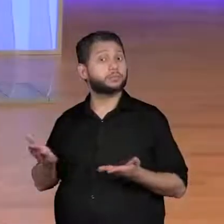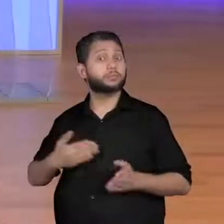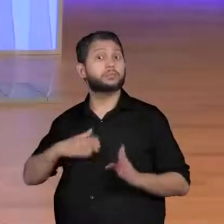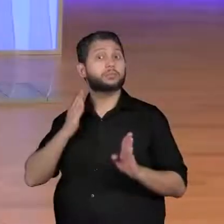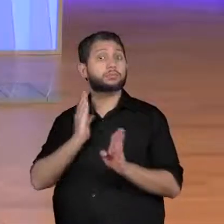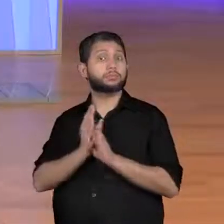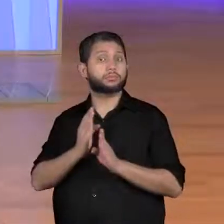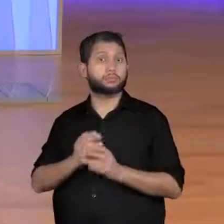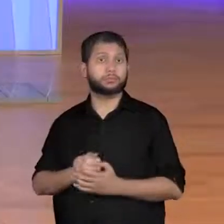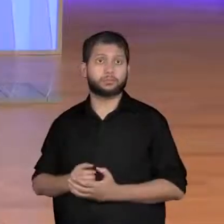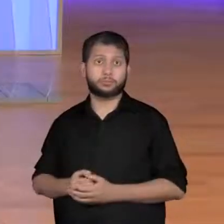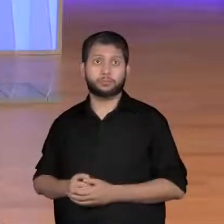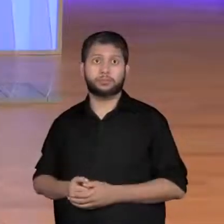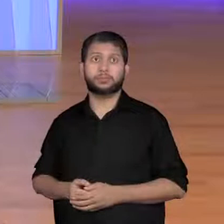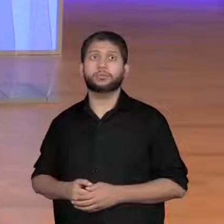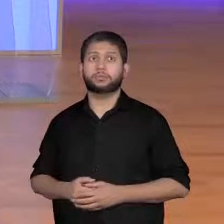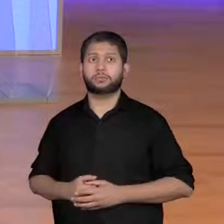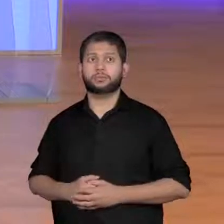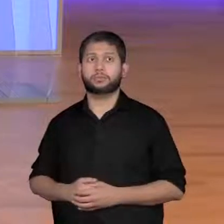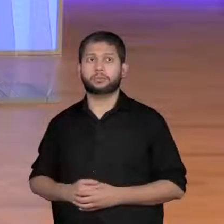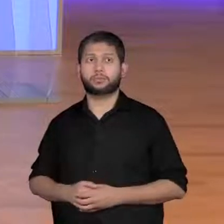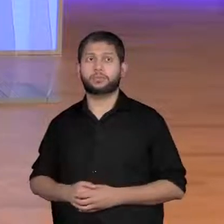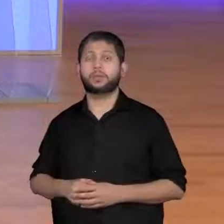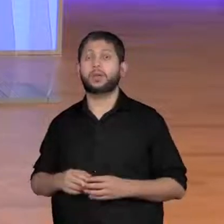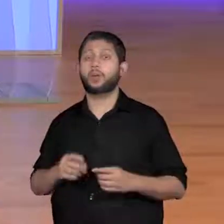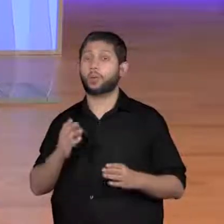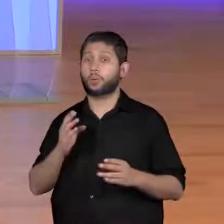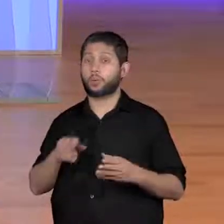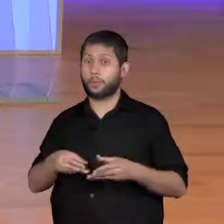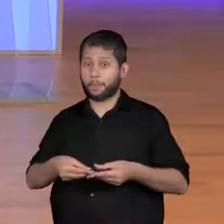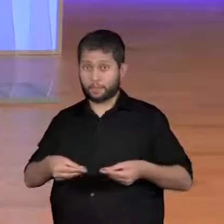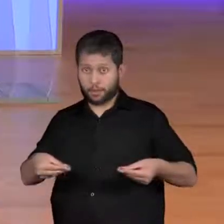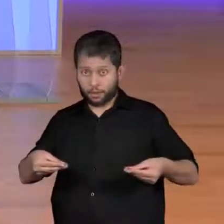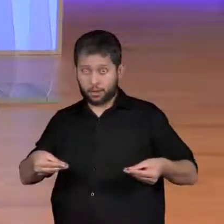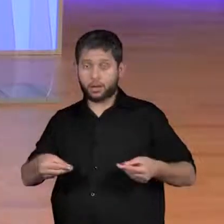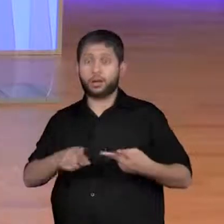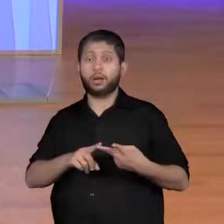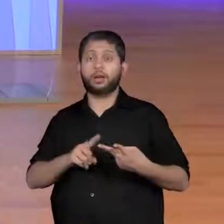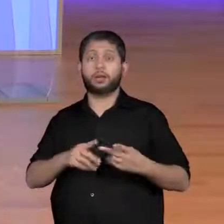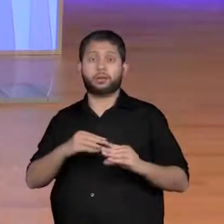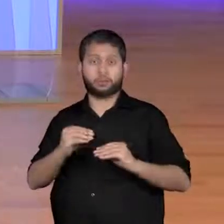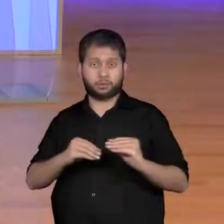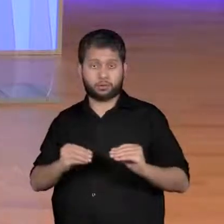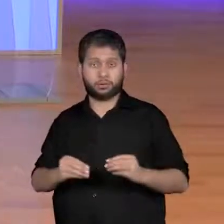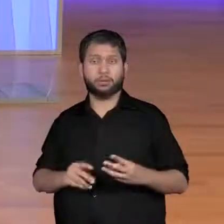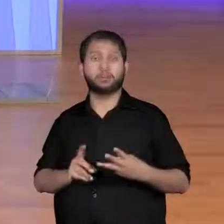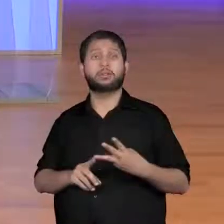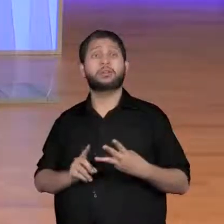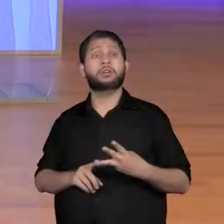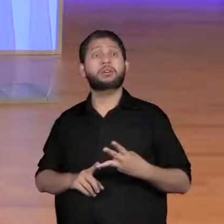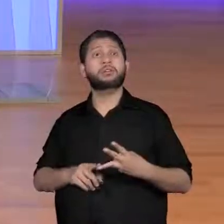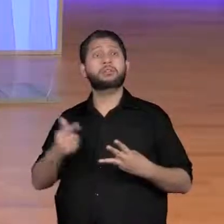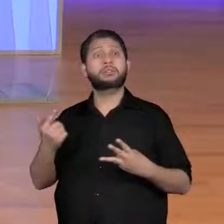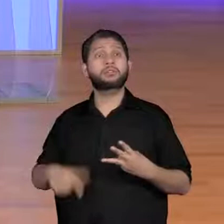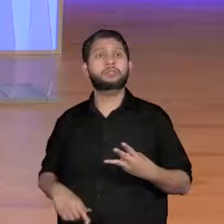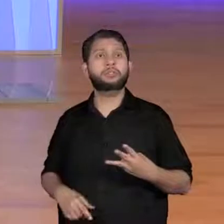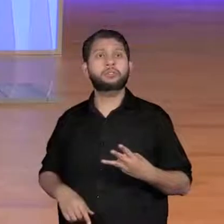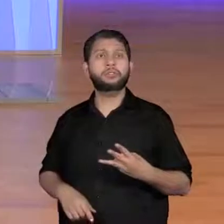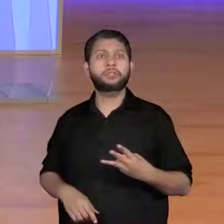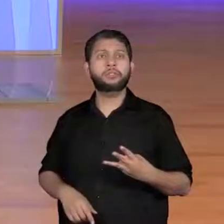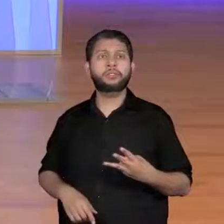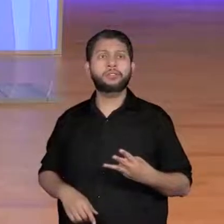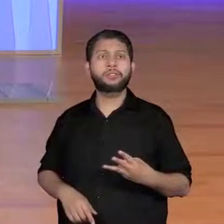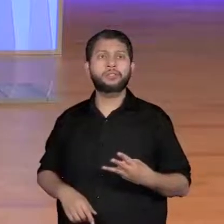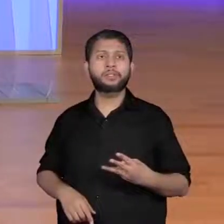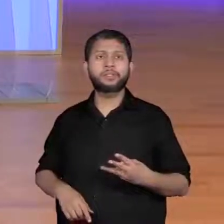estamos identificando o isopor, o plástico, o professor já identificou. E esse aqui, olha.